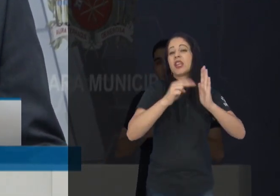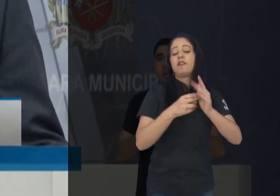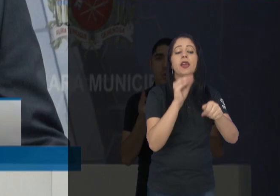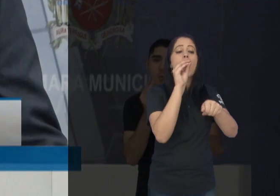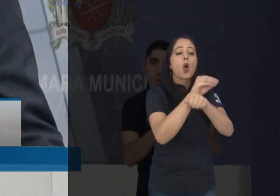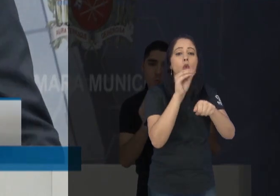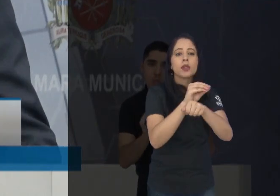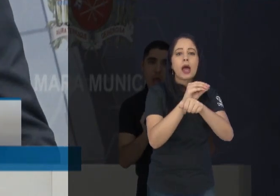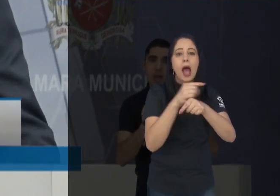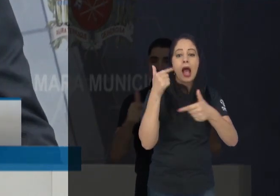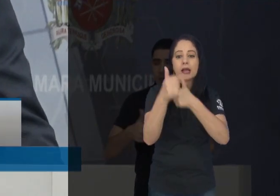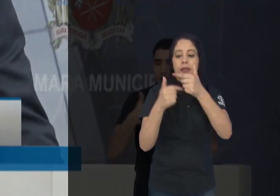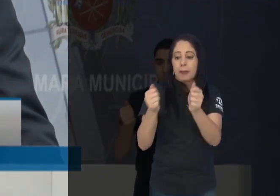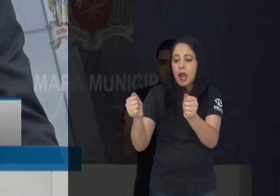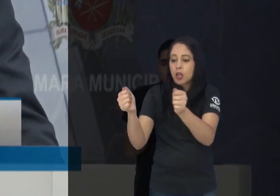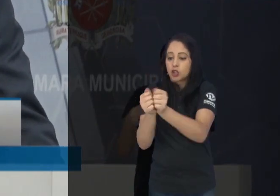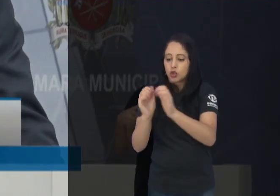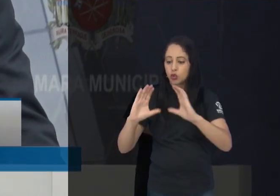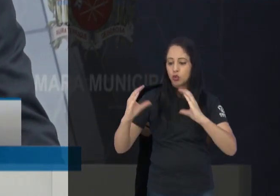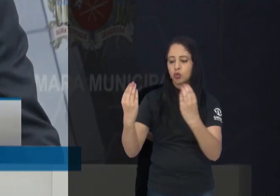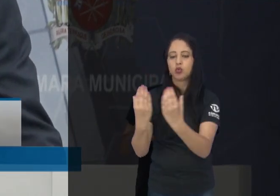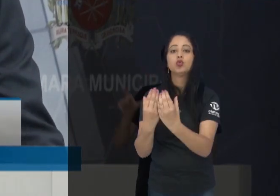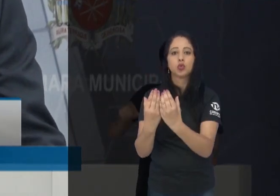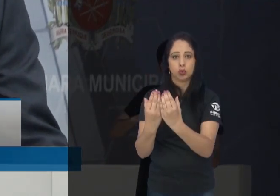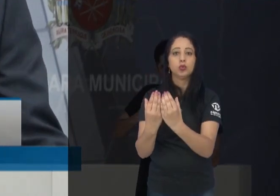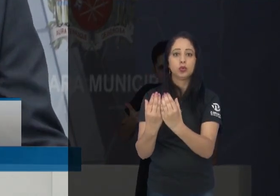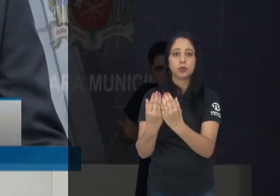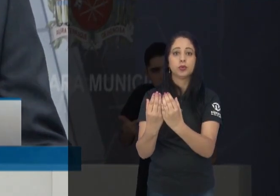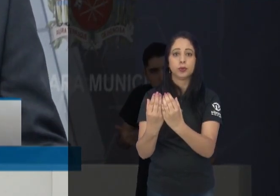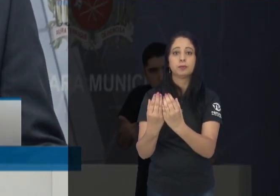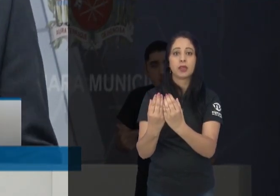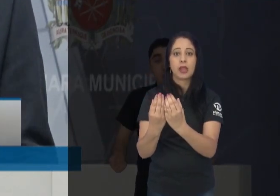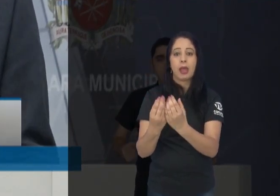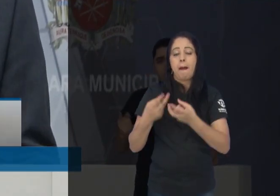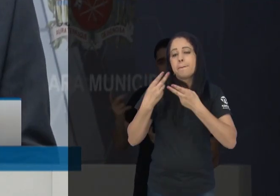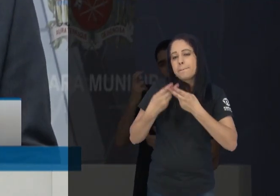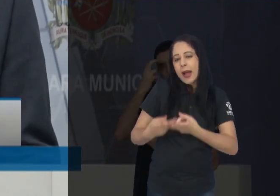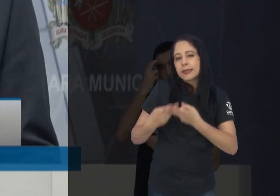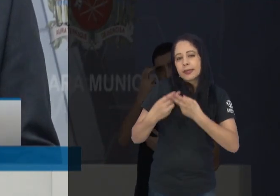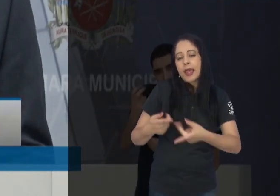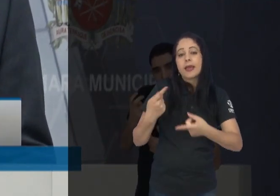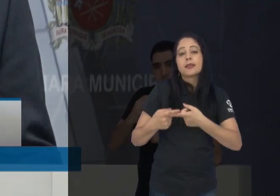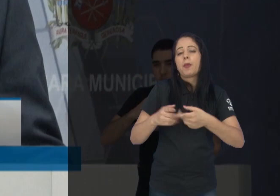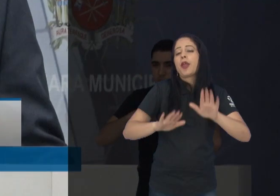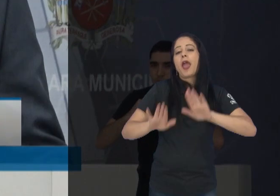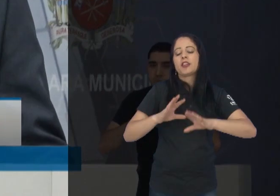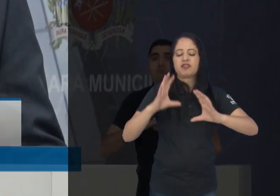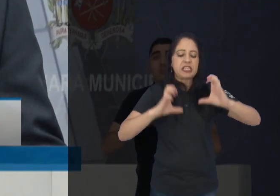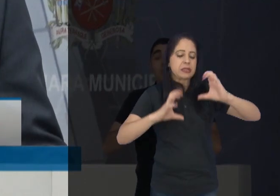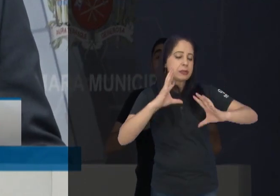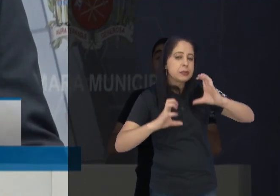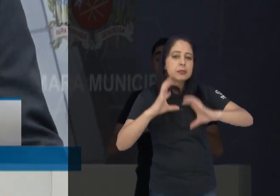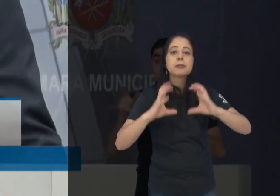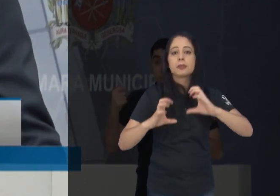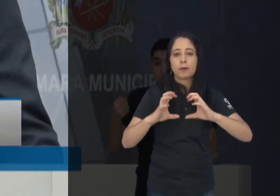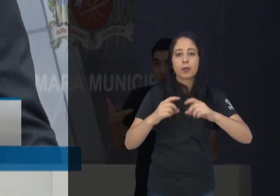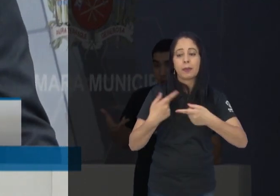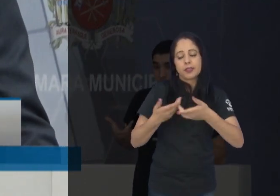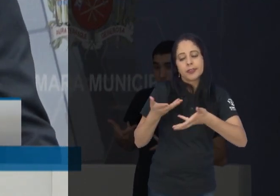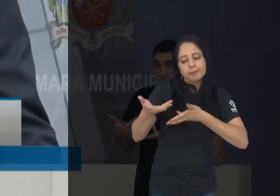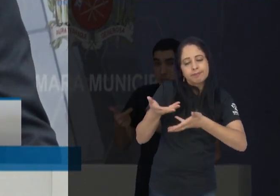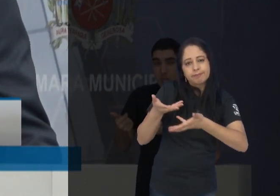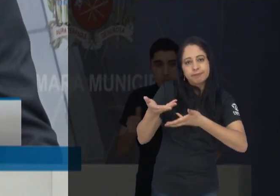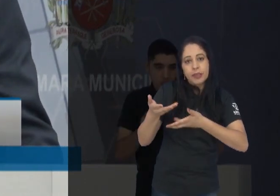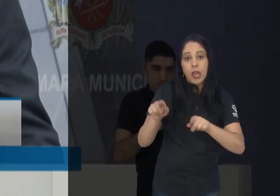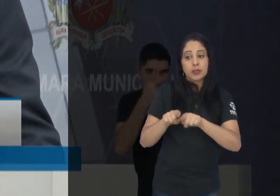equipe, ser paciente para ouvir, ter bom senso para lidar com conflitos, habilidade para tratar com pessoas e